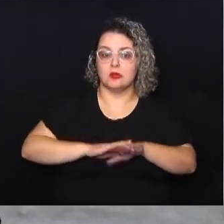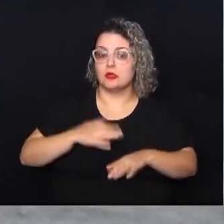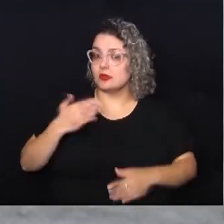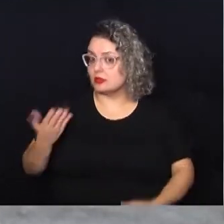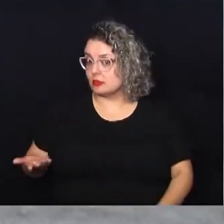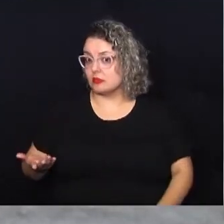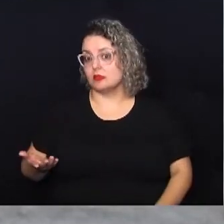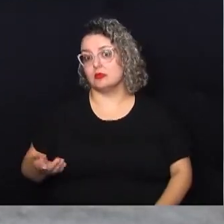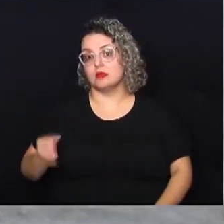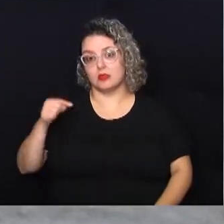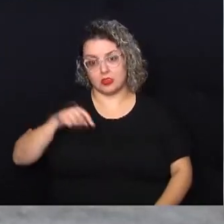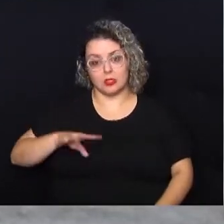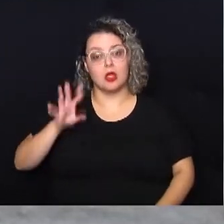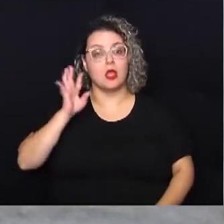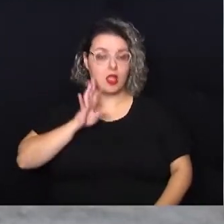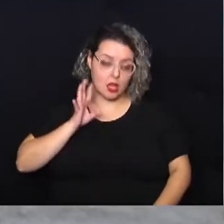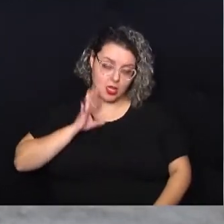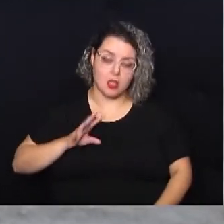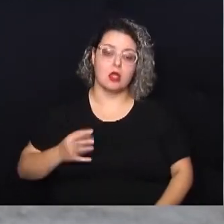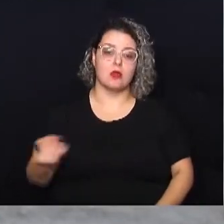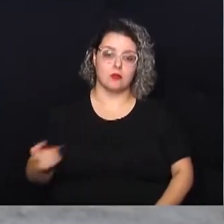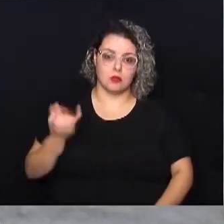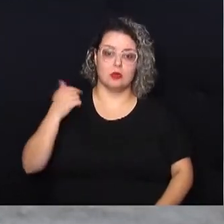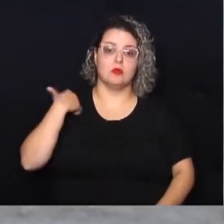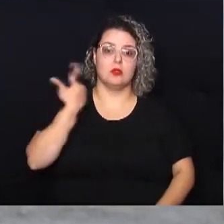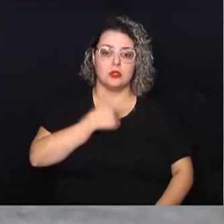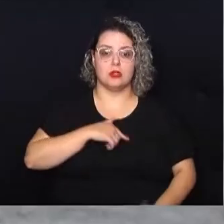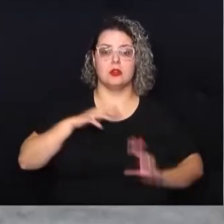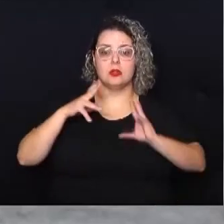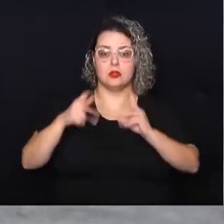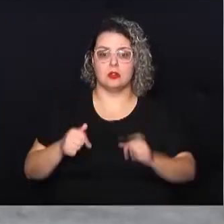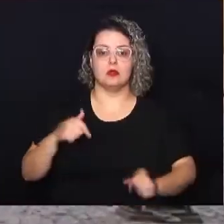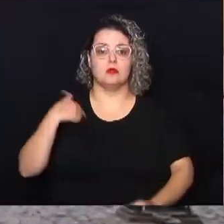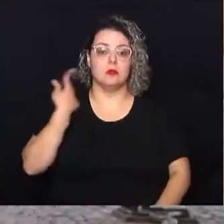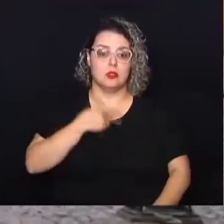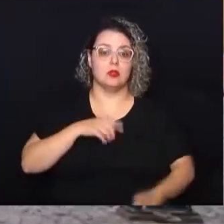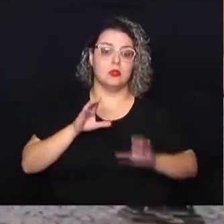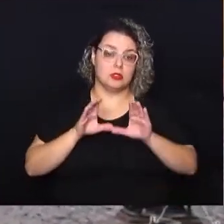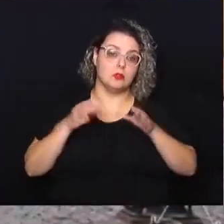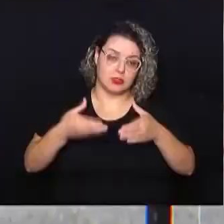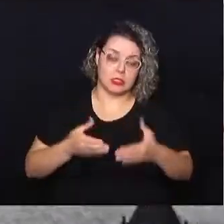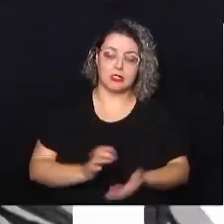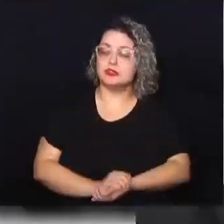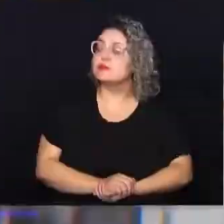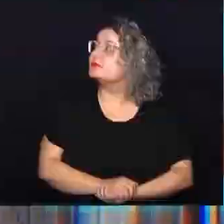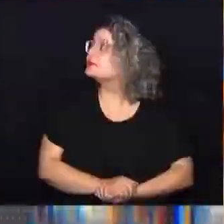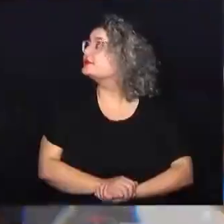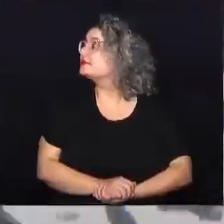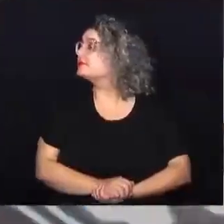Aqui é muito importante esse local para nós todos, para nossa comunidade.